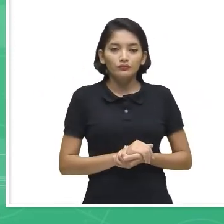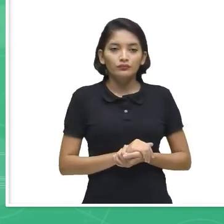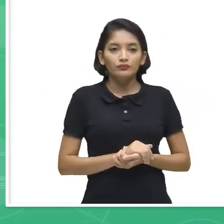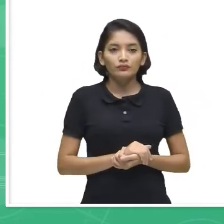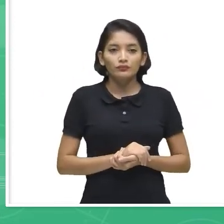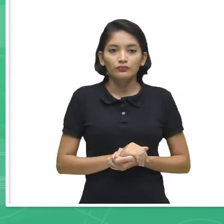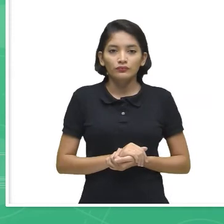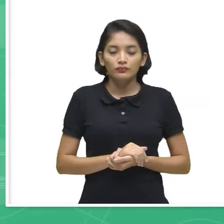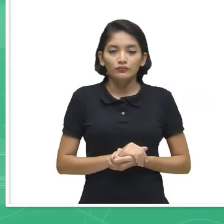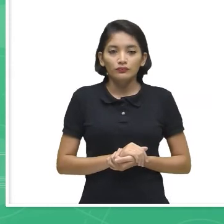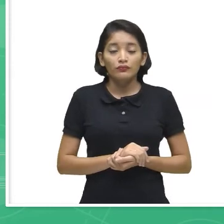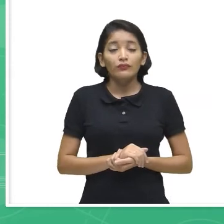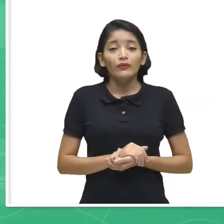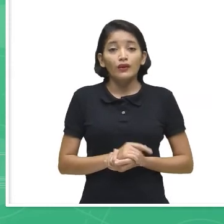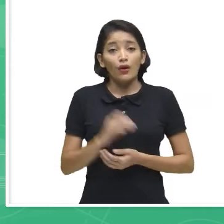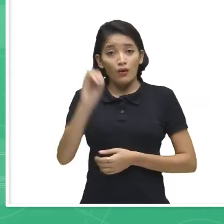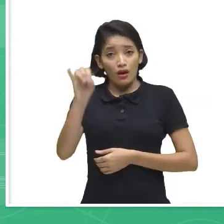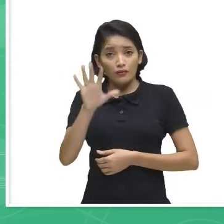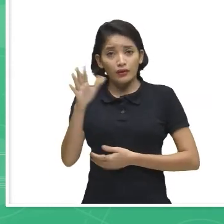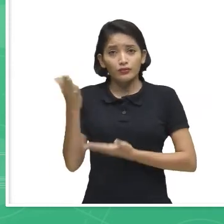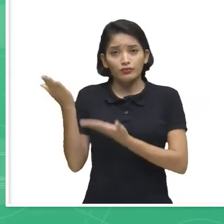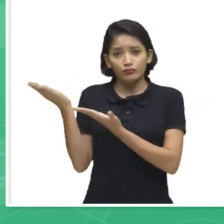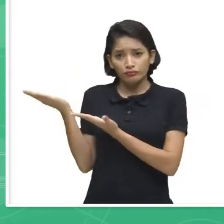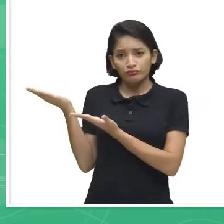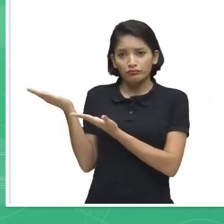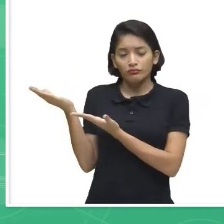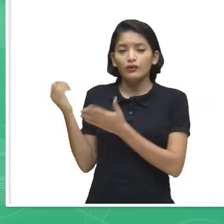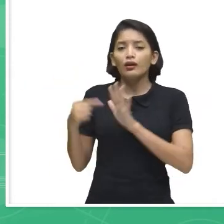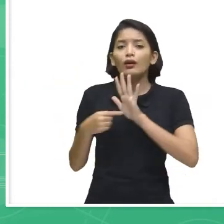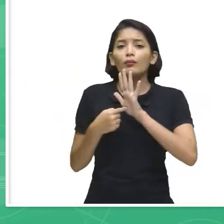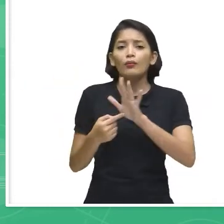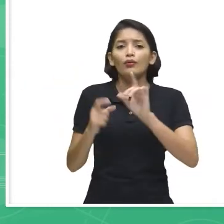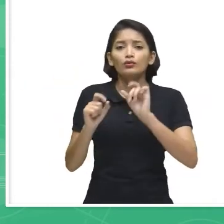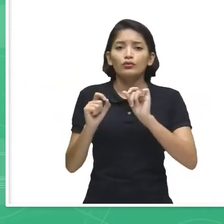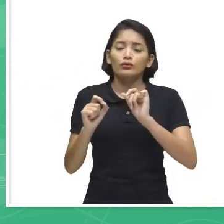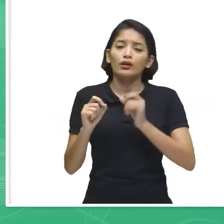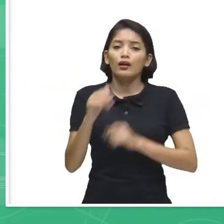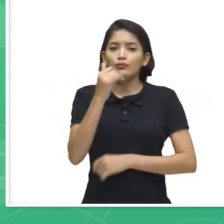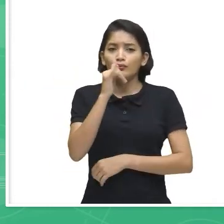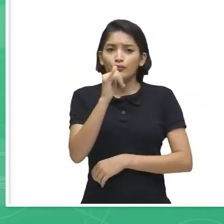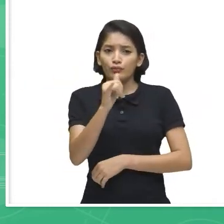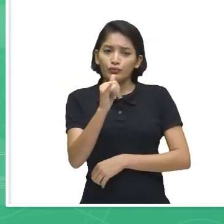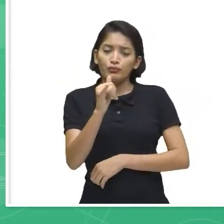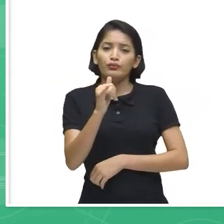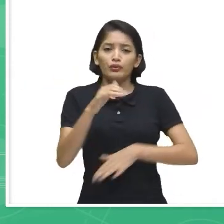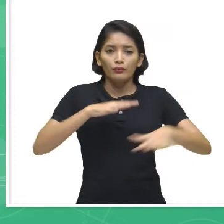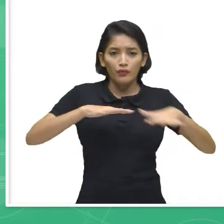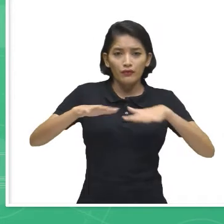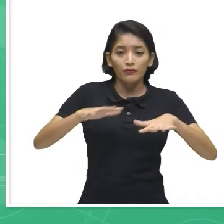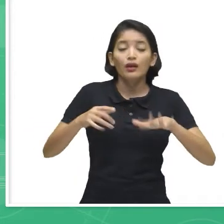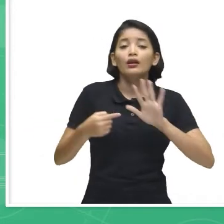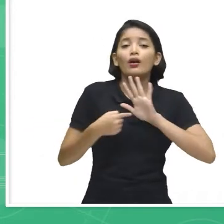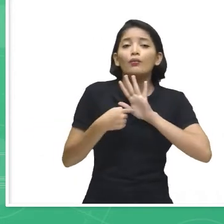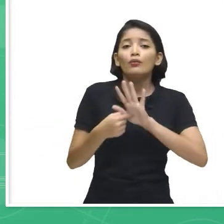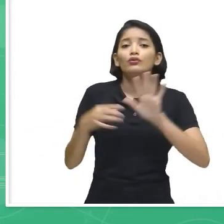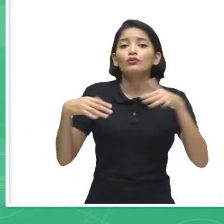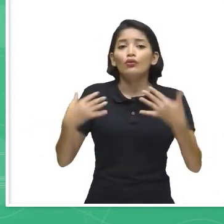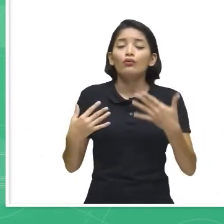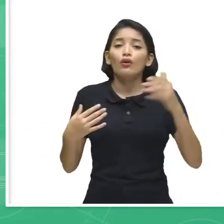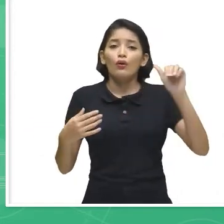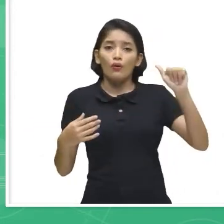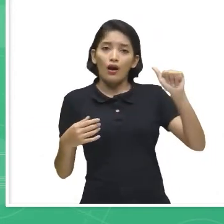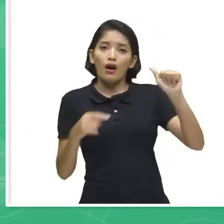aí, ó, o esquema abaixo representa cargas elétricas posicionadas no vácuo. Determine os potenciais nos pontos A e